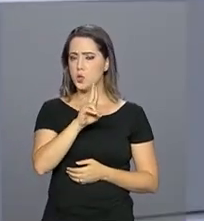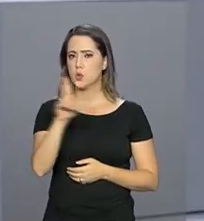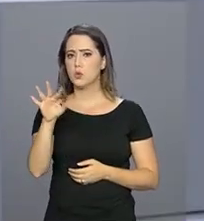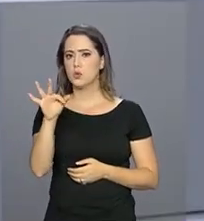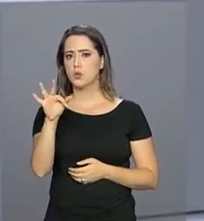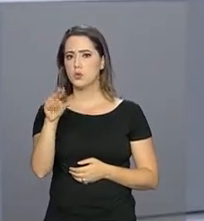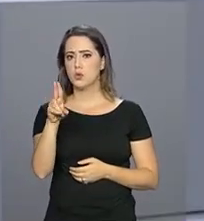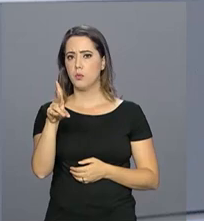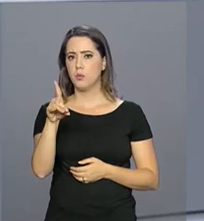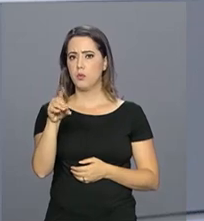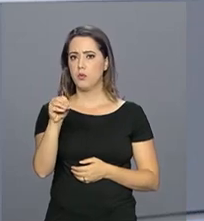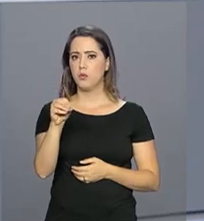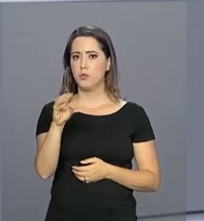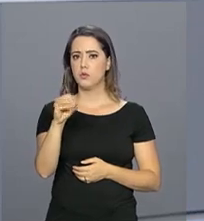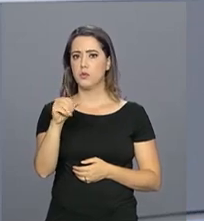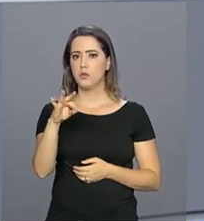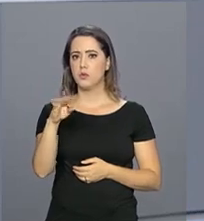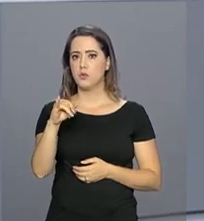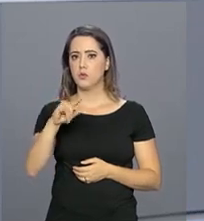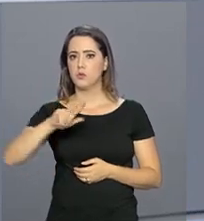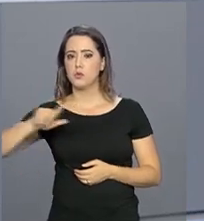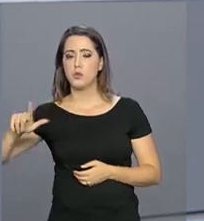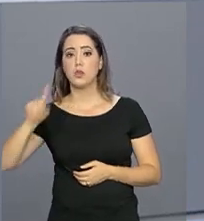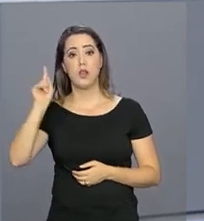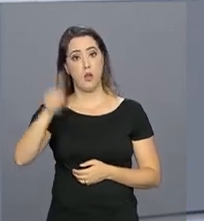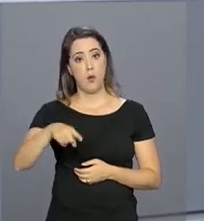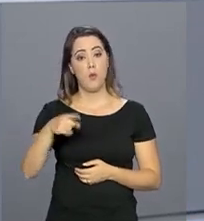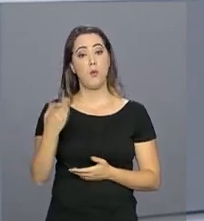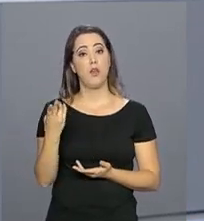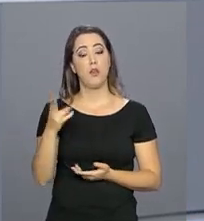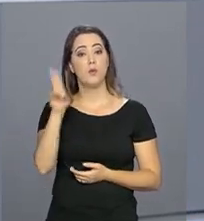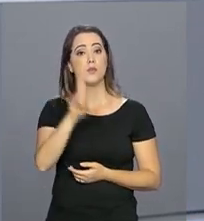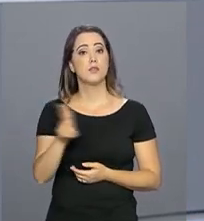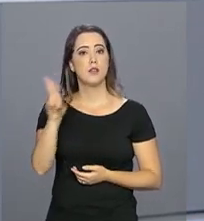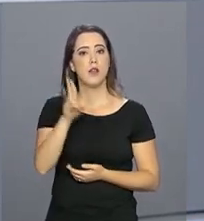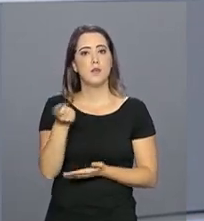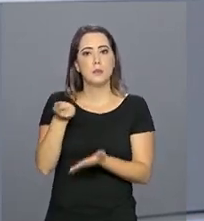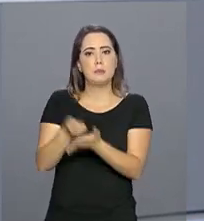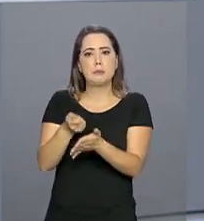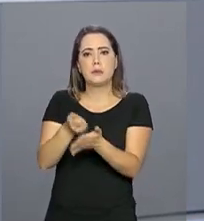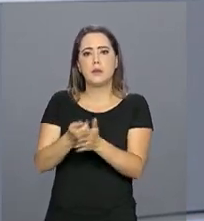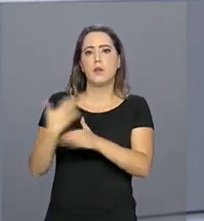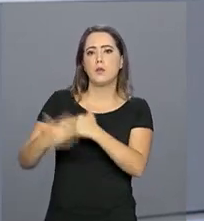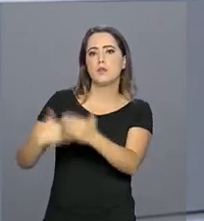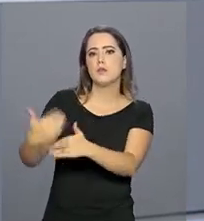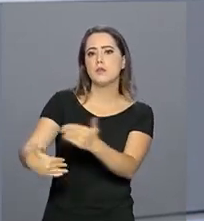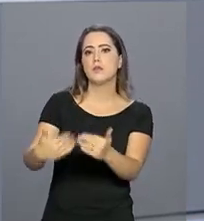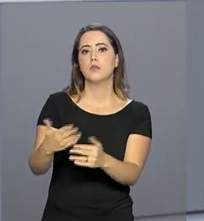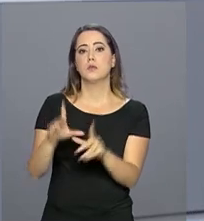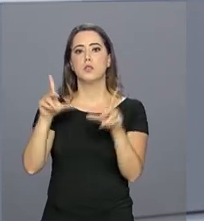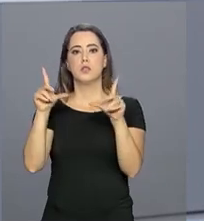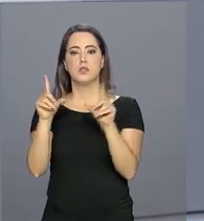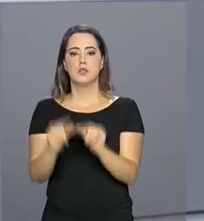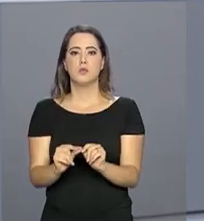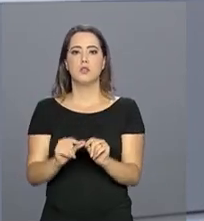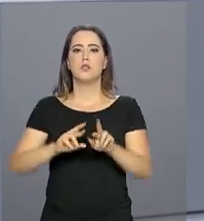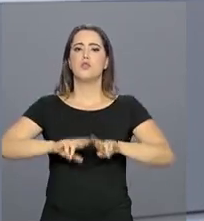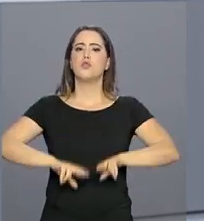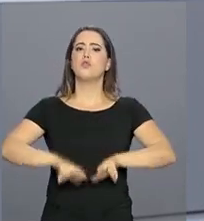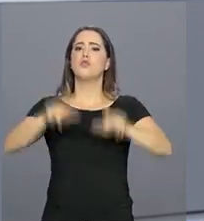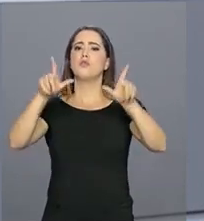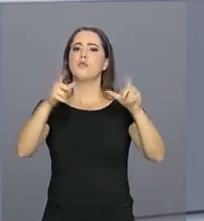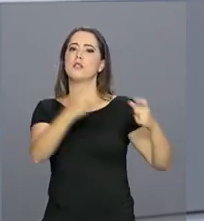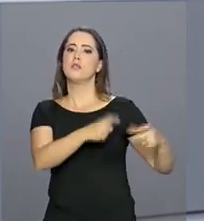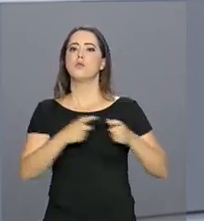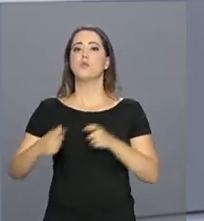fundos constitucionais são instrumentos de financiamento criados para ajudar no desenvolvimento e na redução de desigualdades